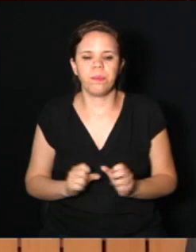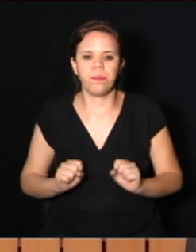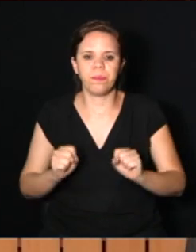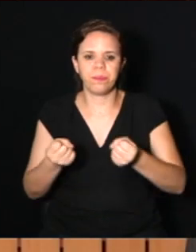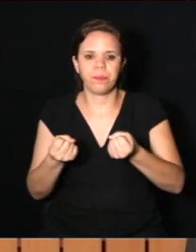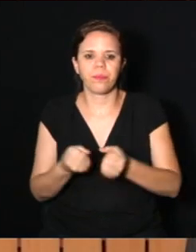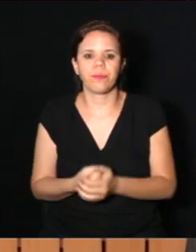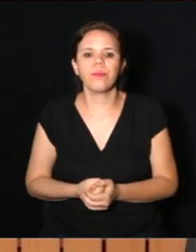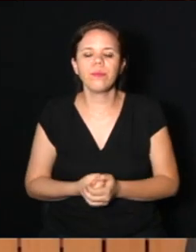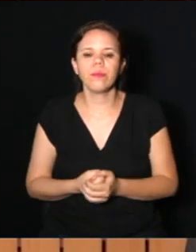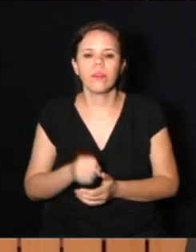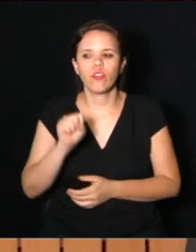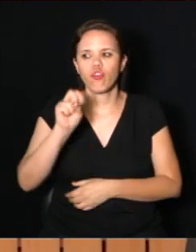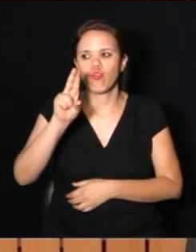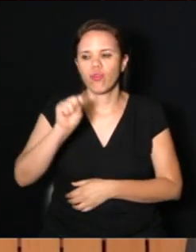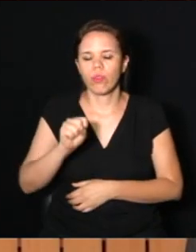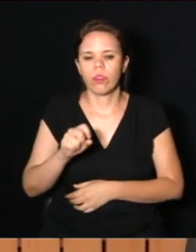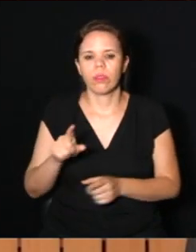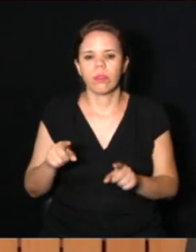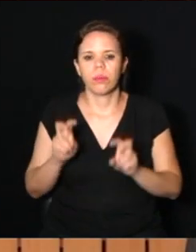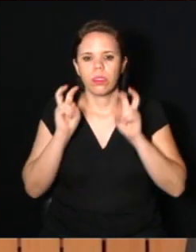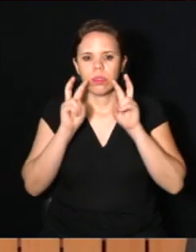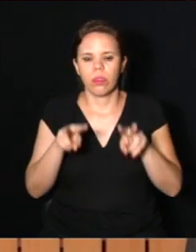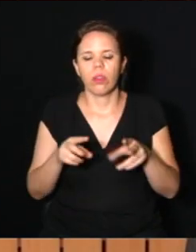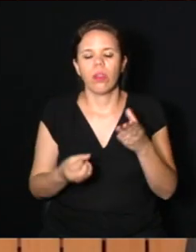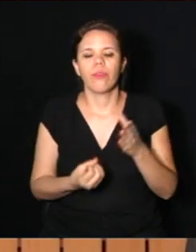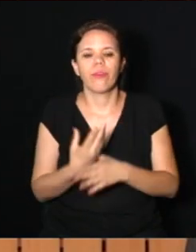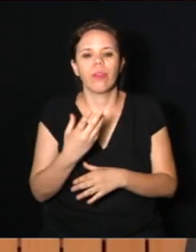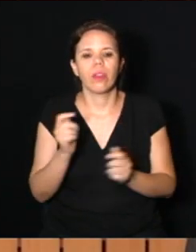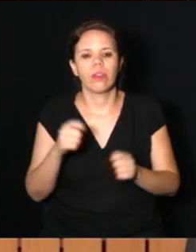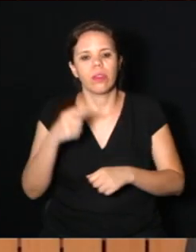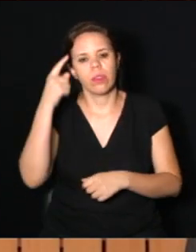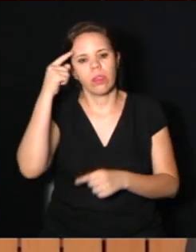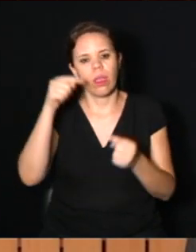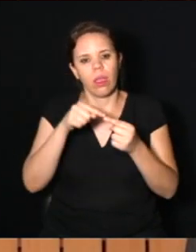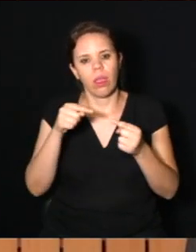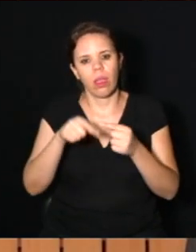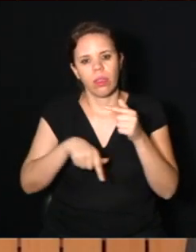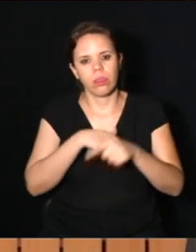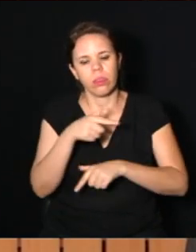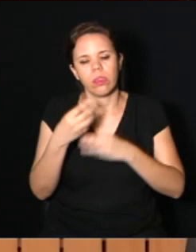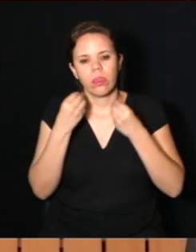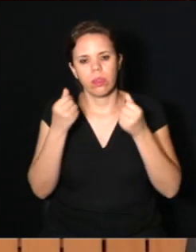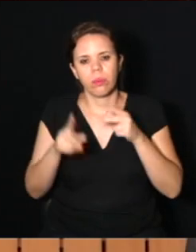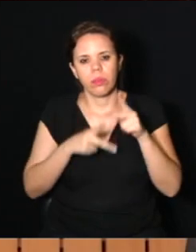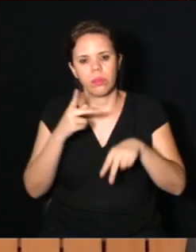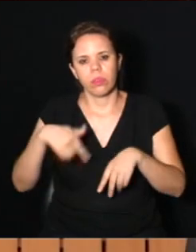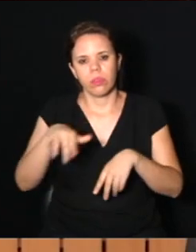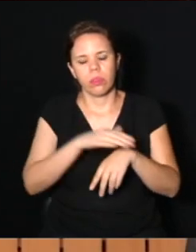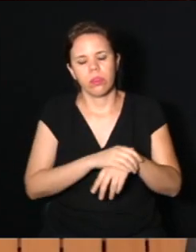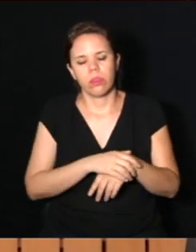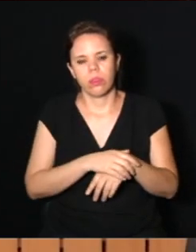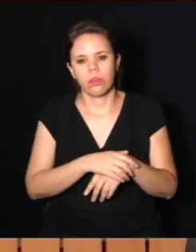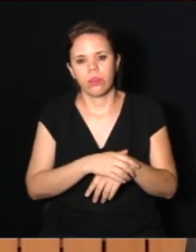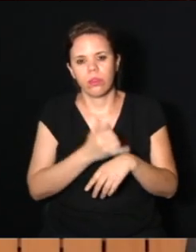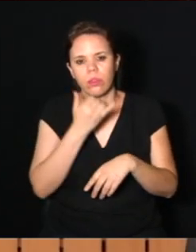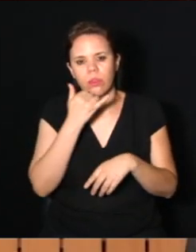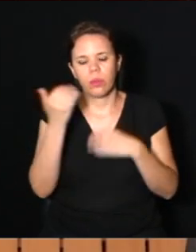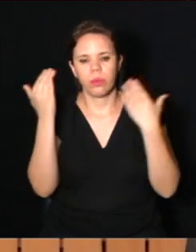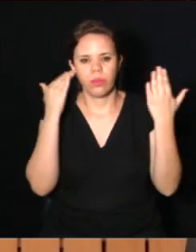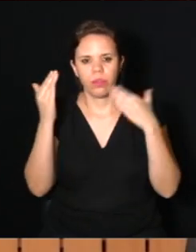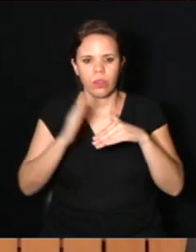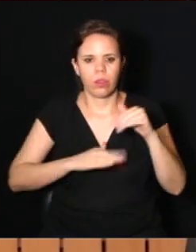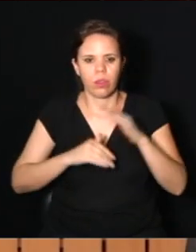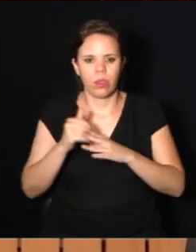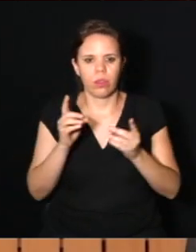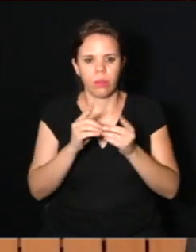o Sistema Único de Saúde, mas também olhar para as condições ideais de trabalho para a população, para os profissionais e também para o atendimento